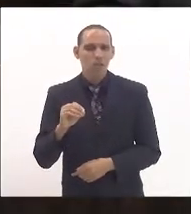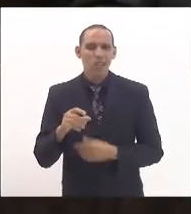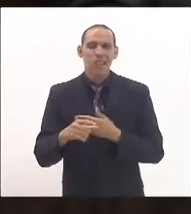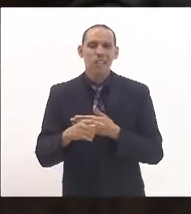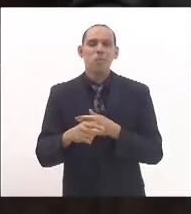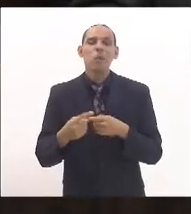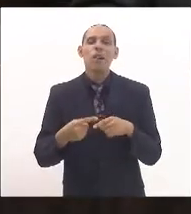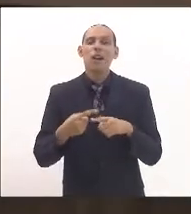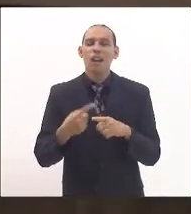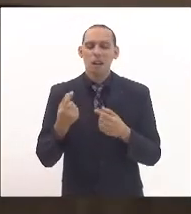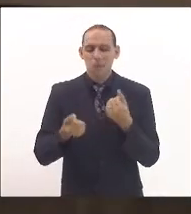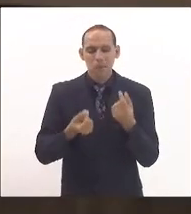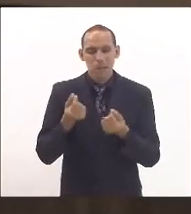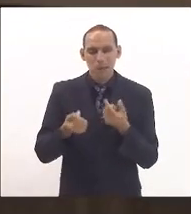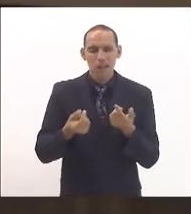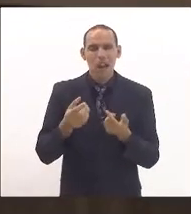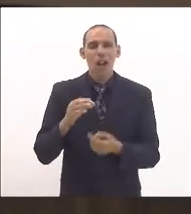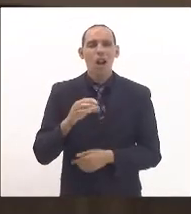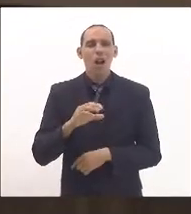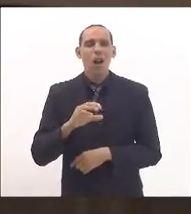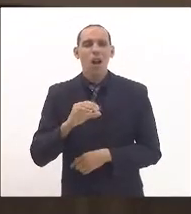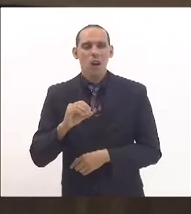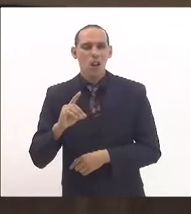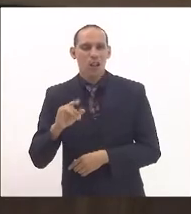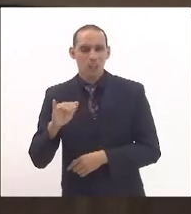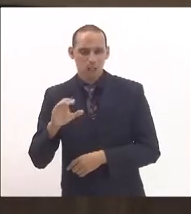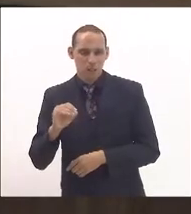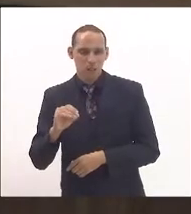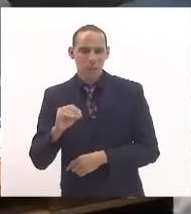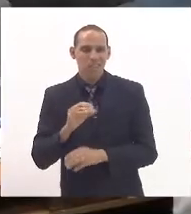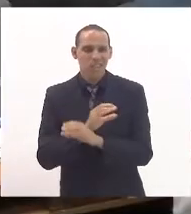retirar. Então, era essa, okay, a questão que eu queria levantar.